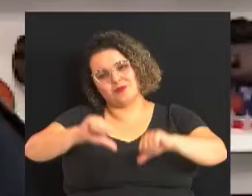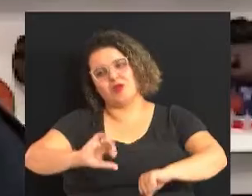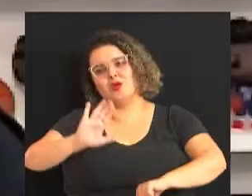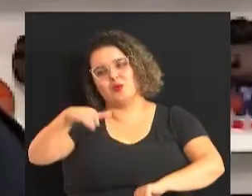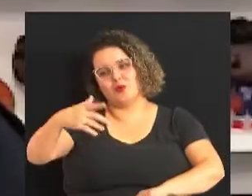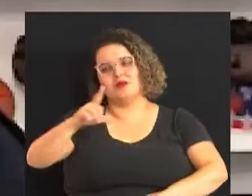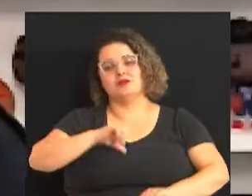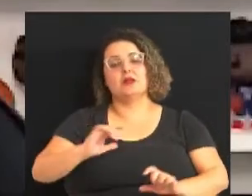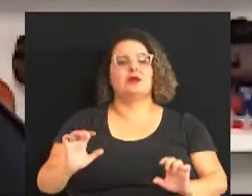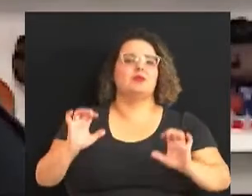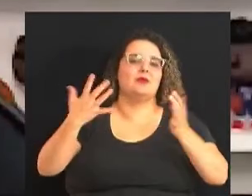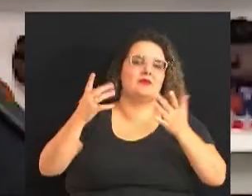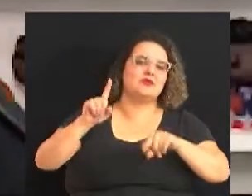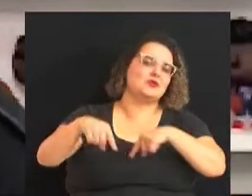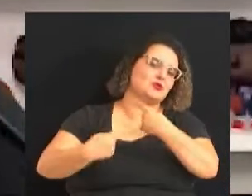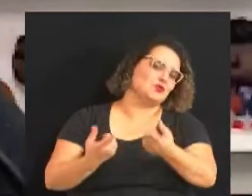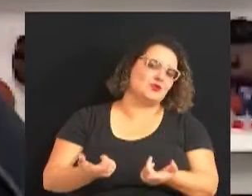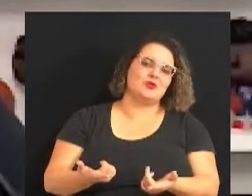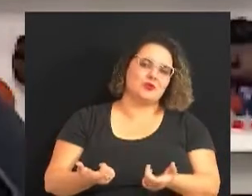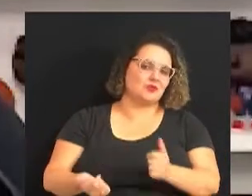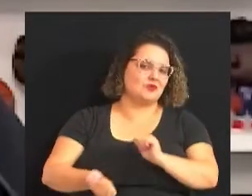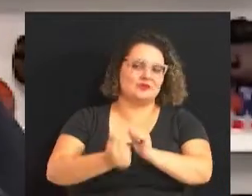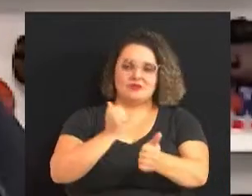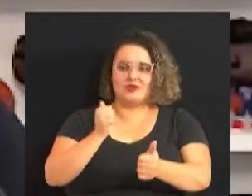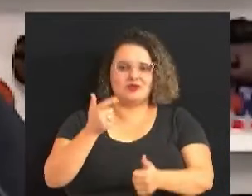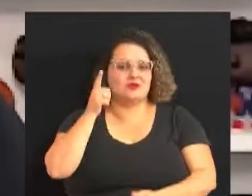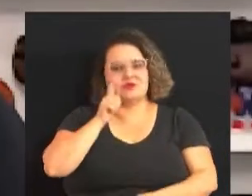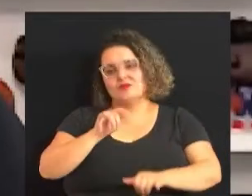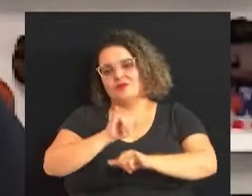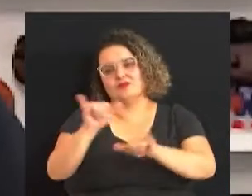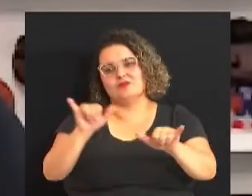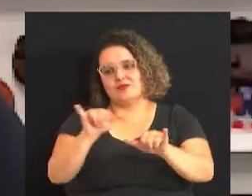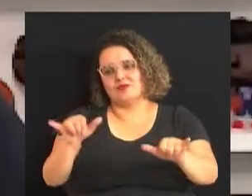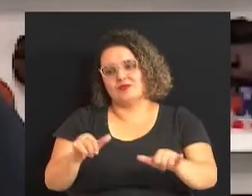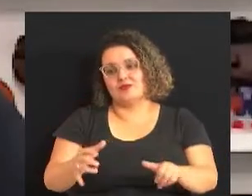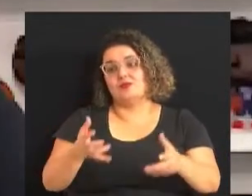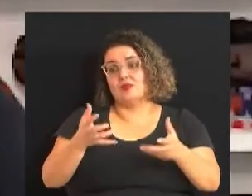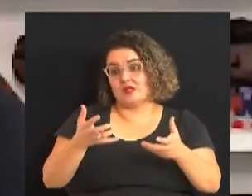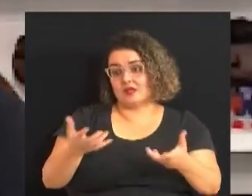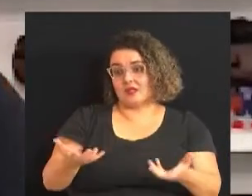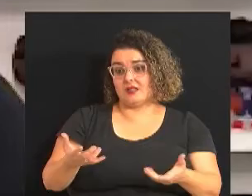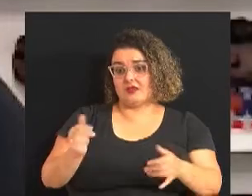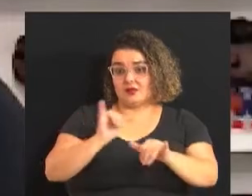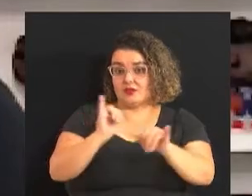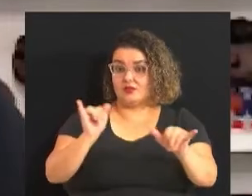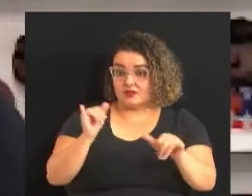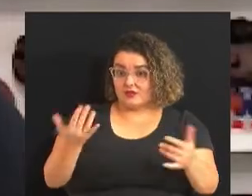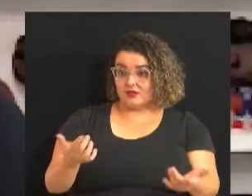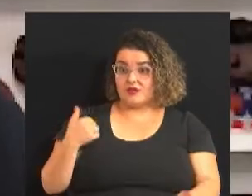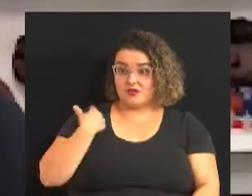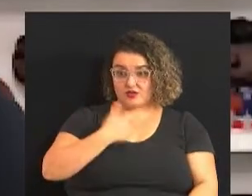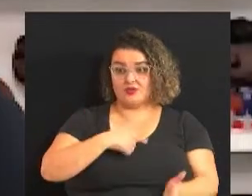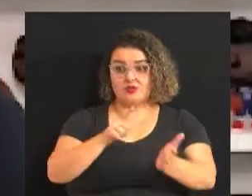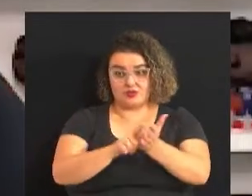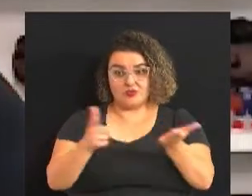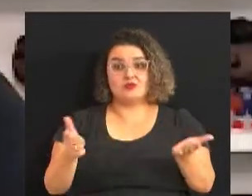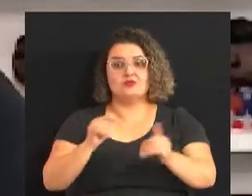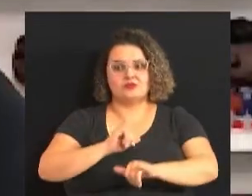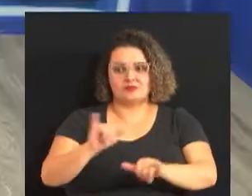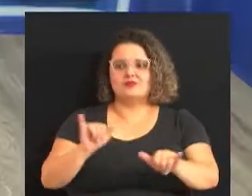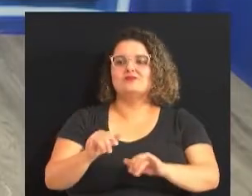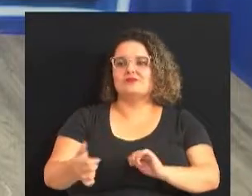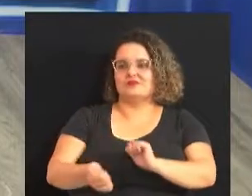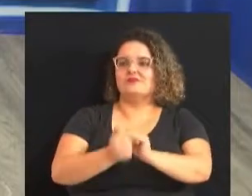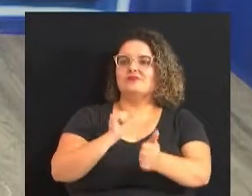grande evento e você não consegue fomentar esse evento da maneira como a gente gostaria, ainda mais a gente jornalista esportivo. Compete por que a espaço, gente está